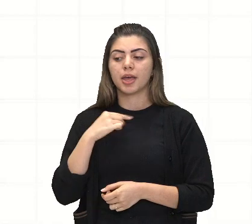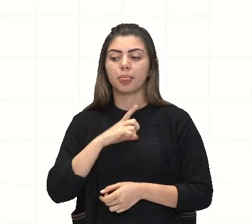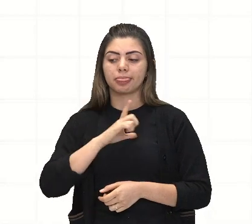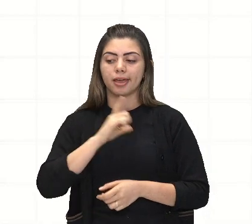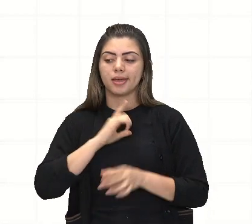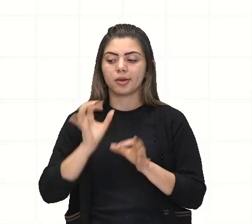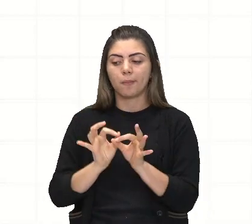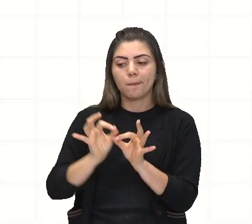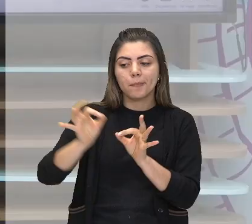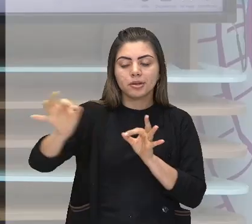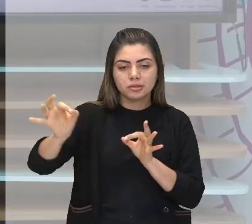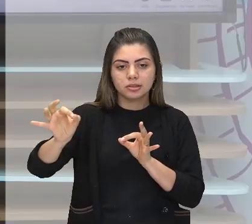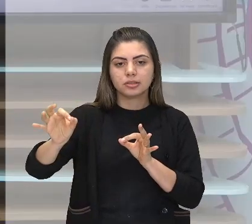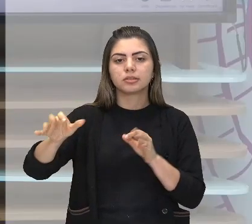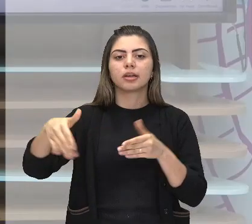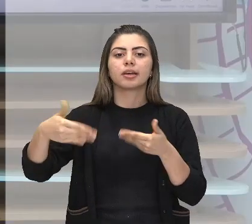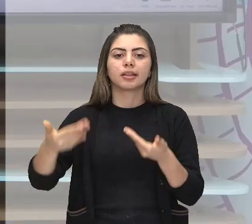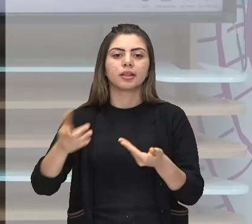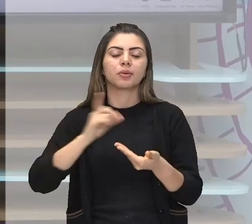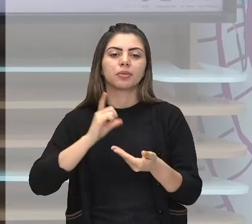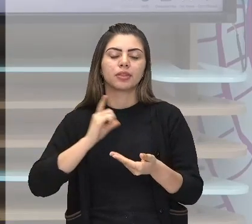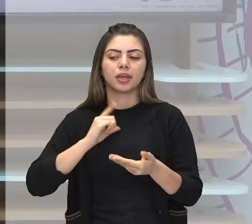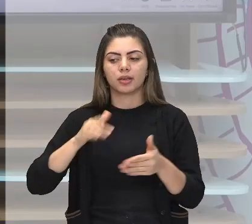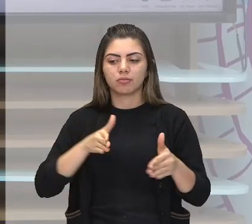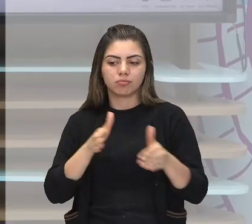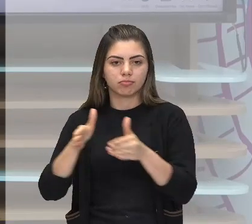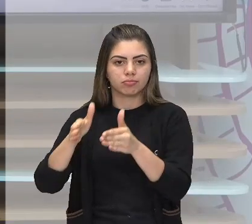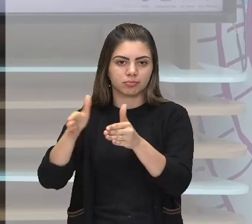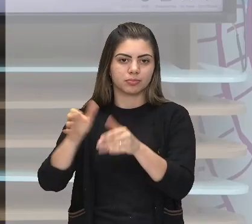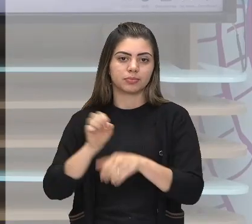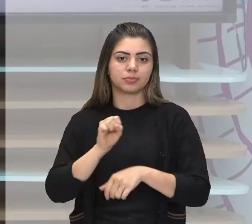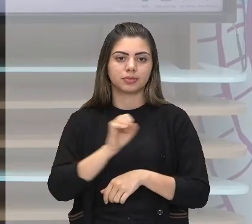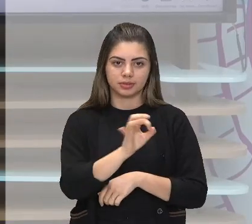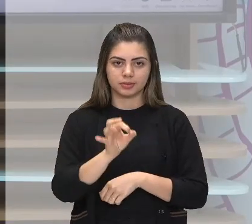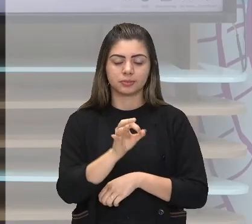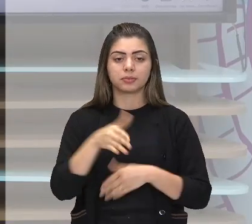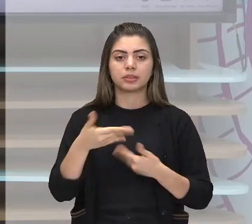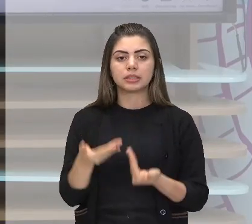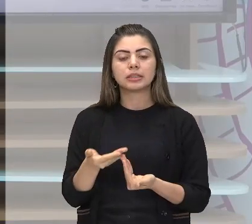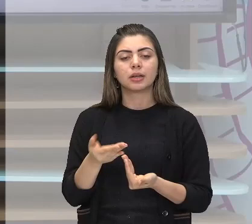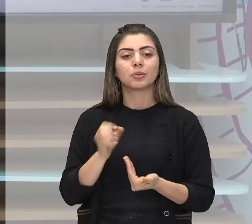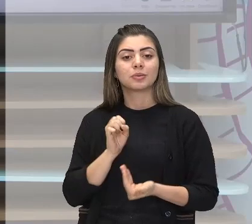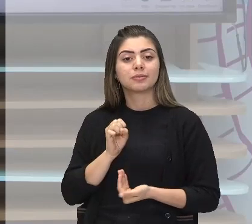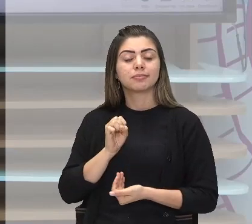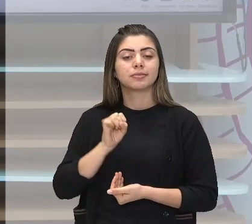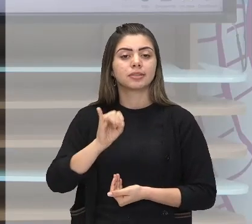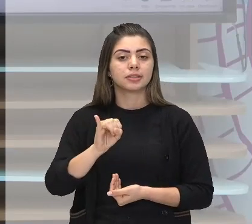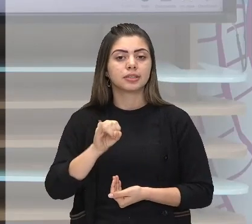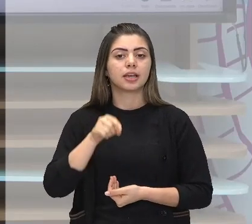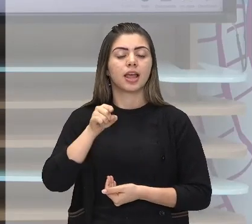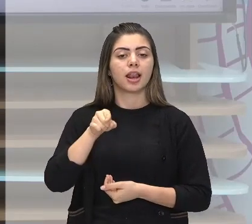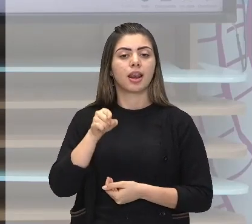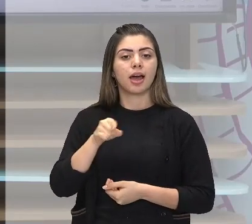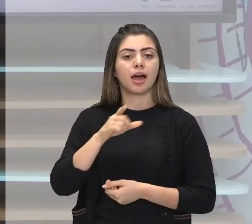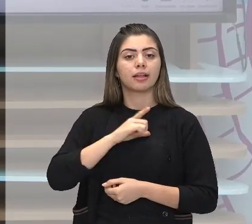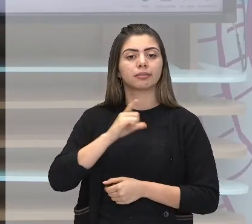vou realizar um determinado percurso. Se eu dobro